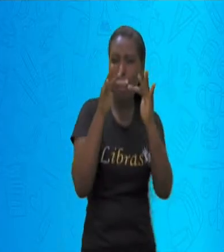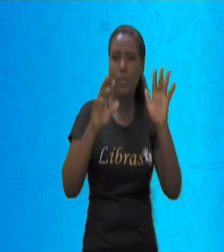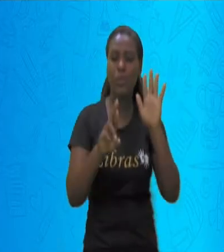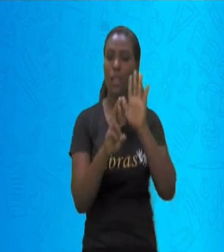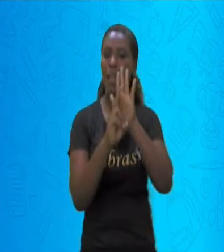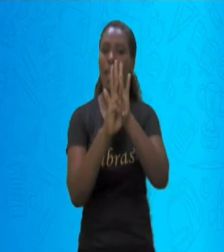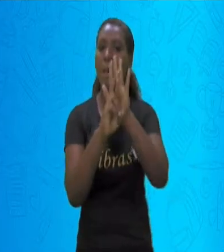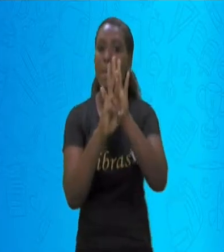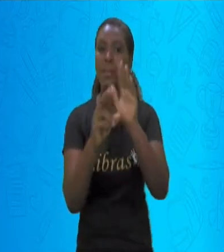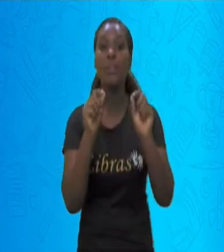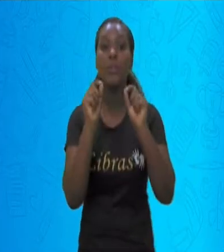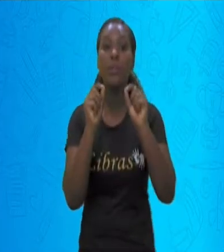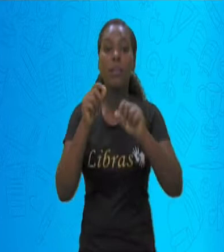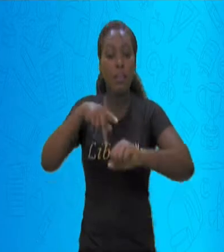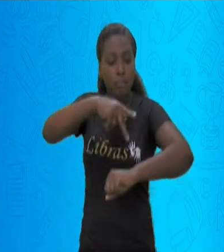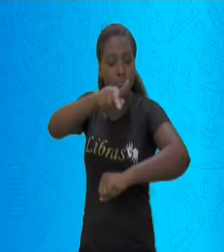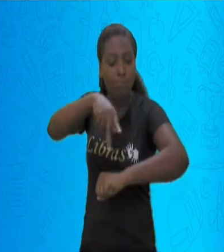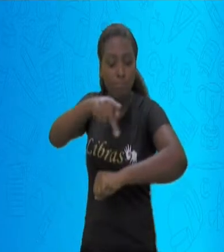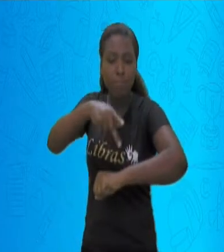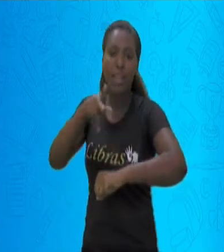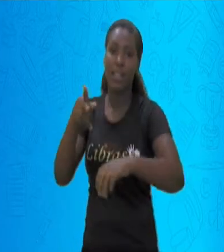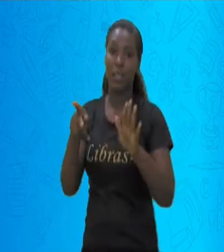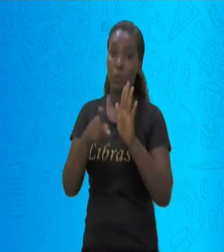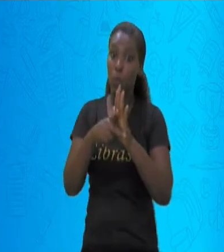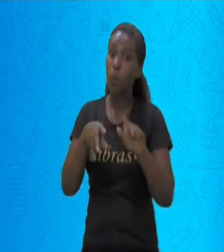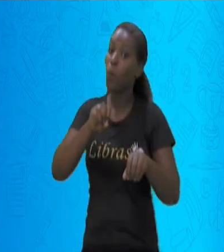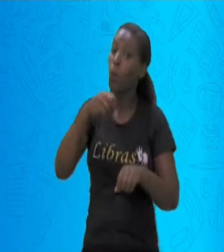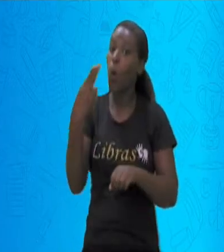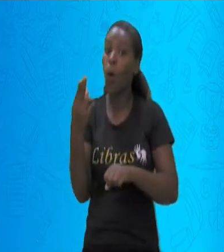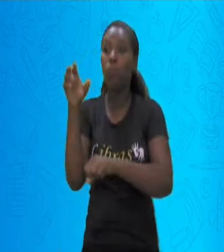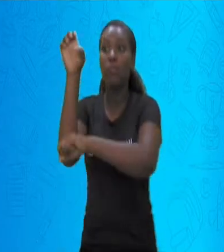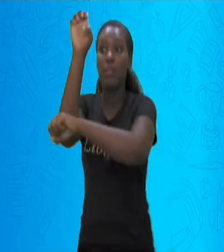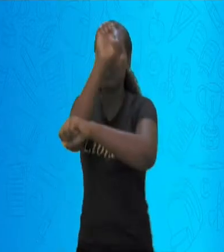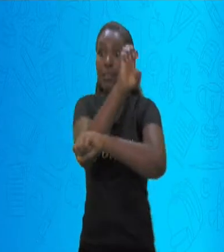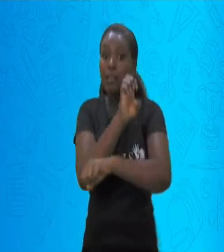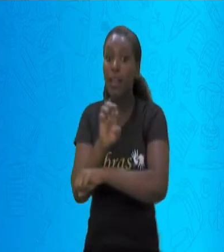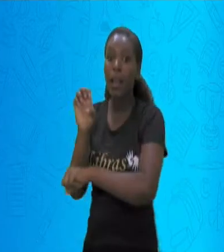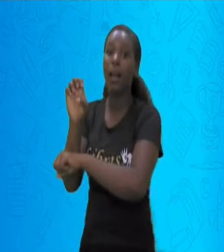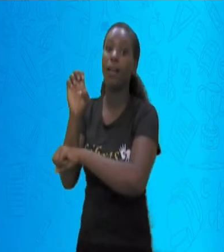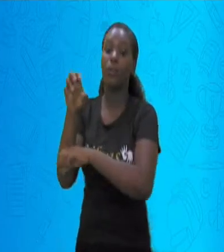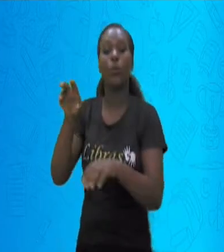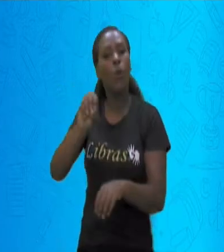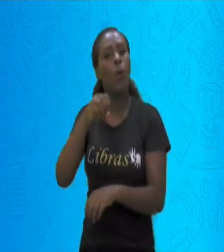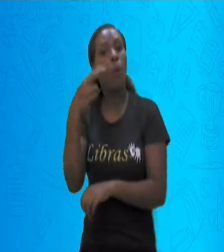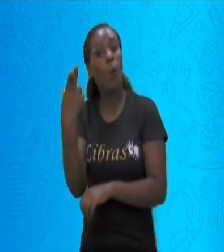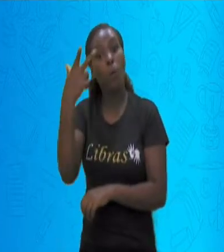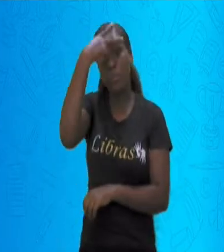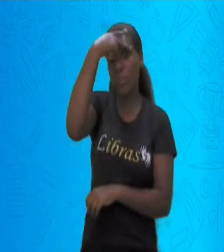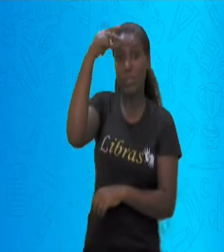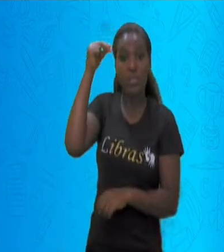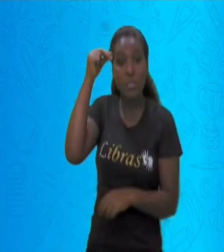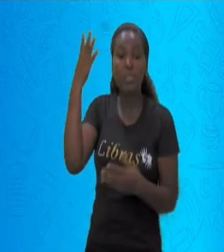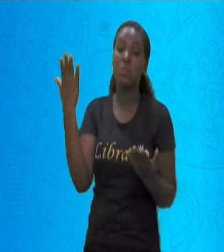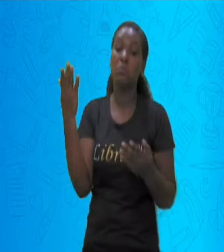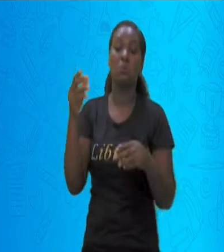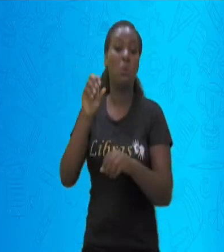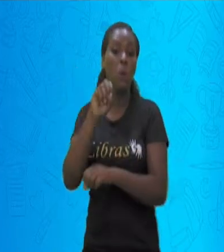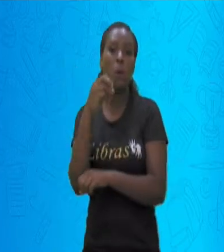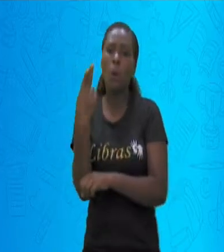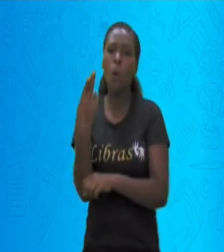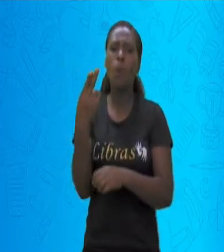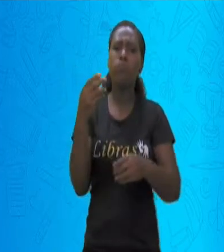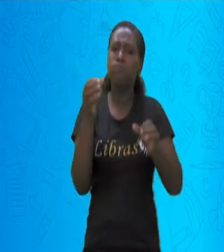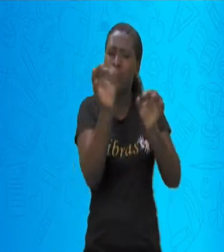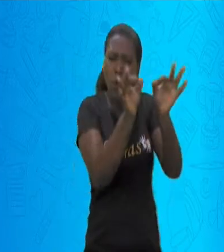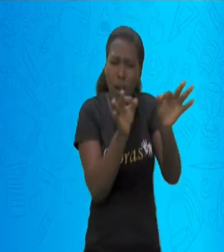representativo de um país, de um estado ou um município, bairro, organização,